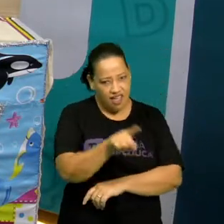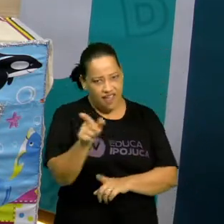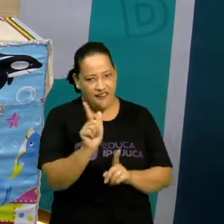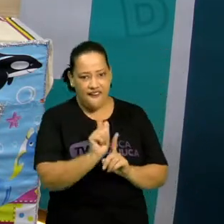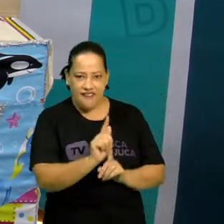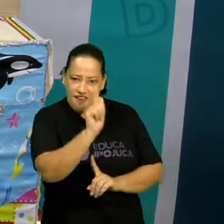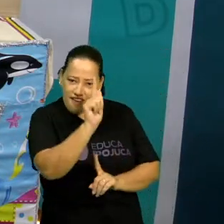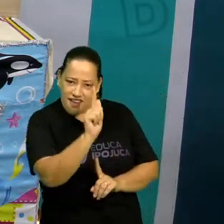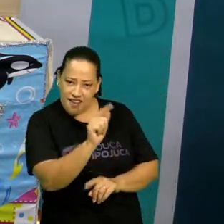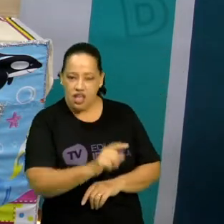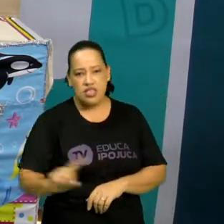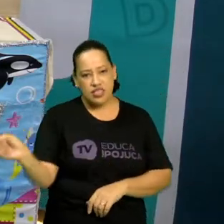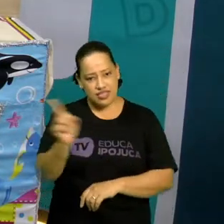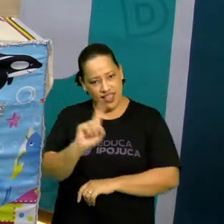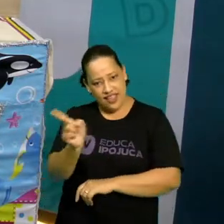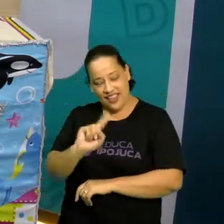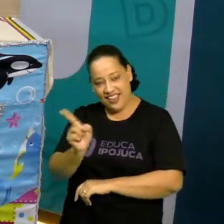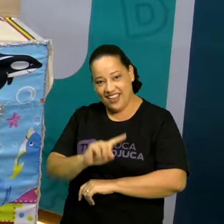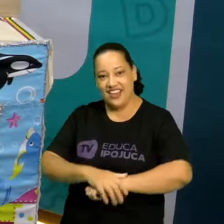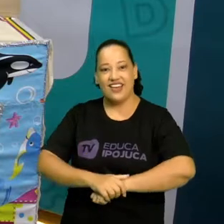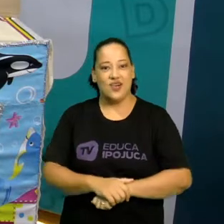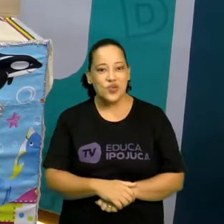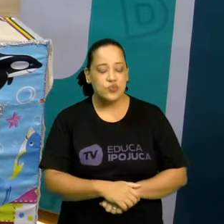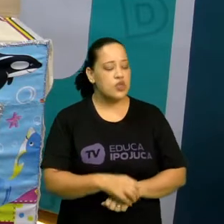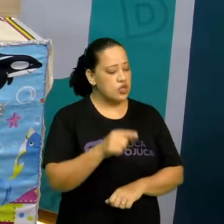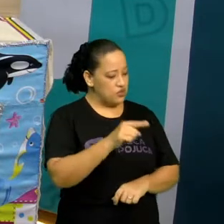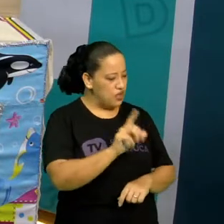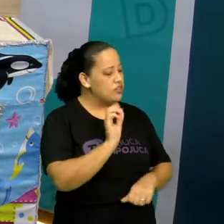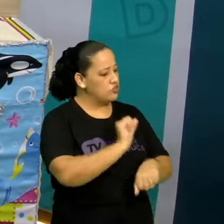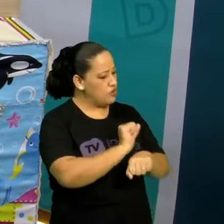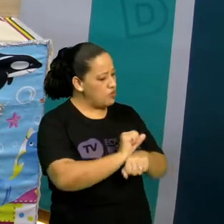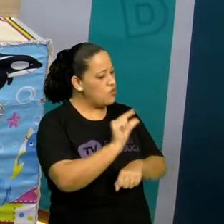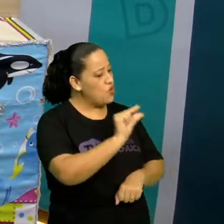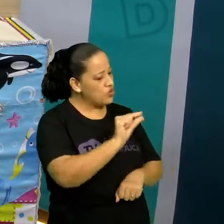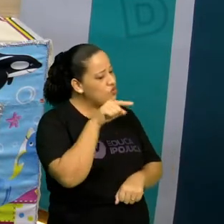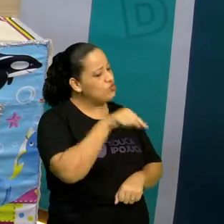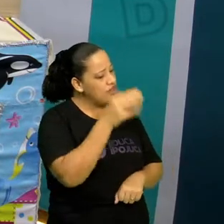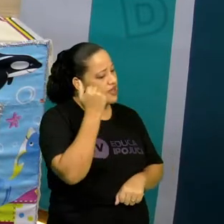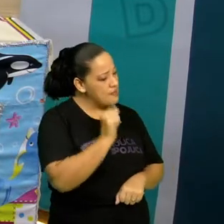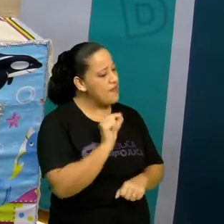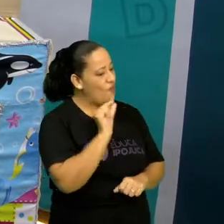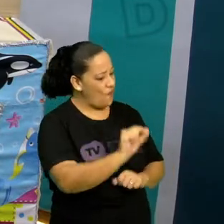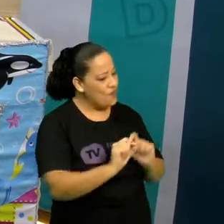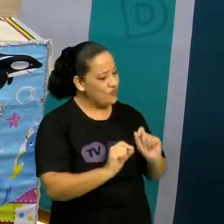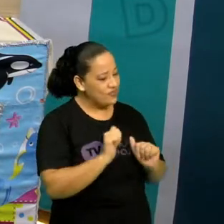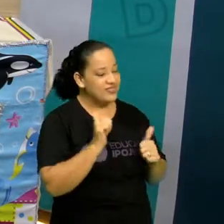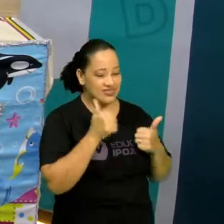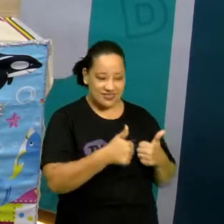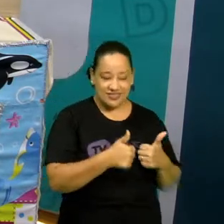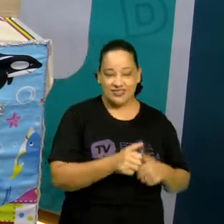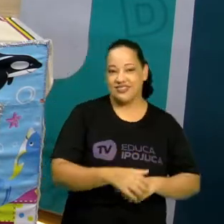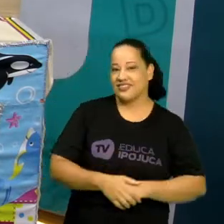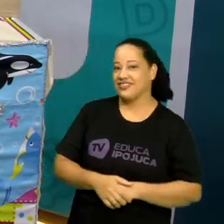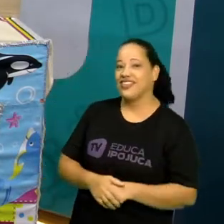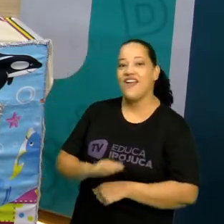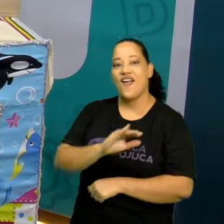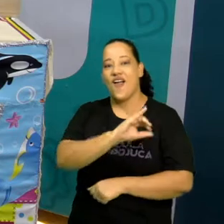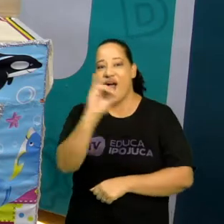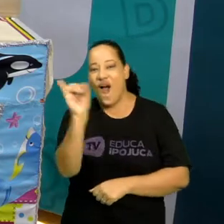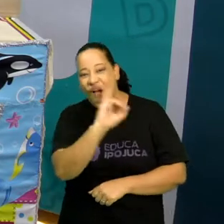leiturinha daqui a pouco tá certo pronto a